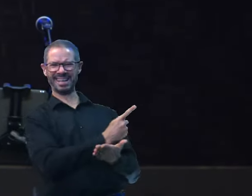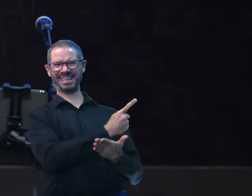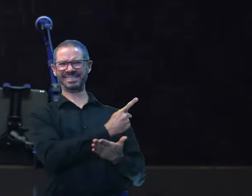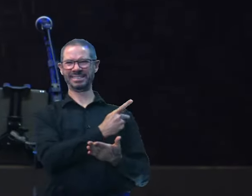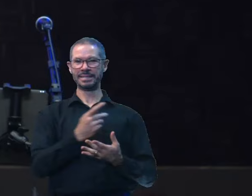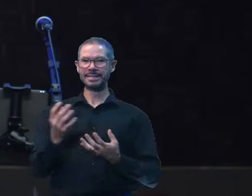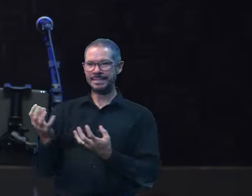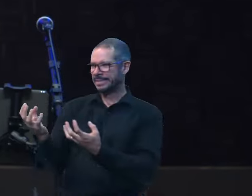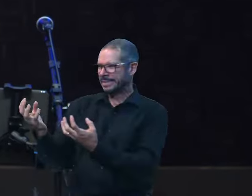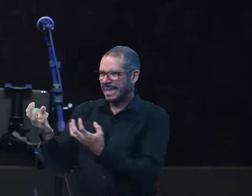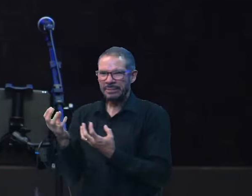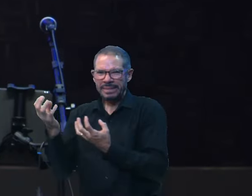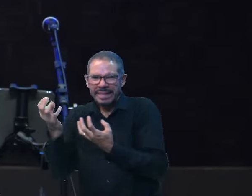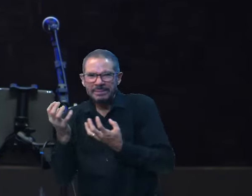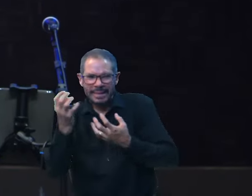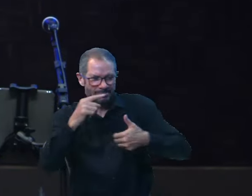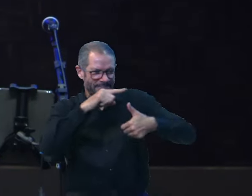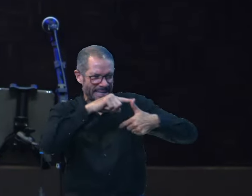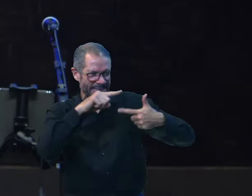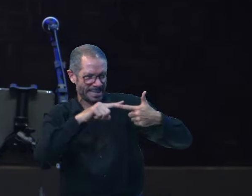Não, eu quero isso, eu quero isso, eu quero isso.